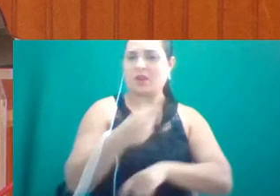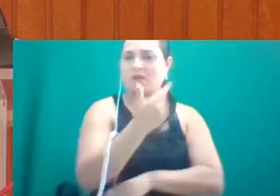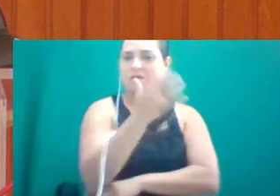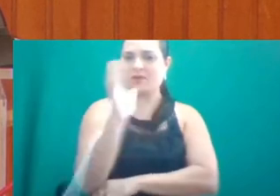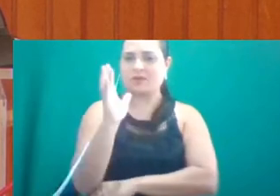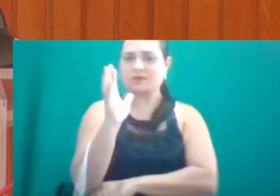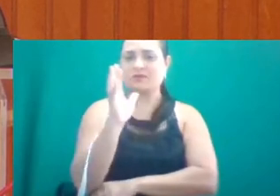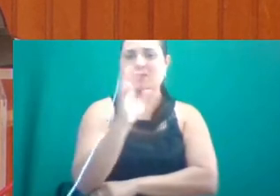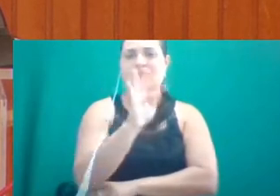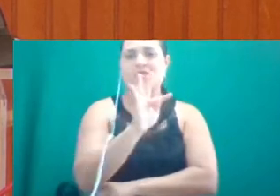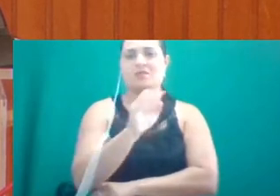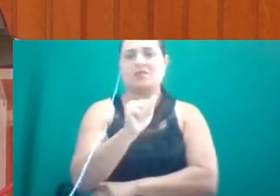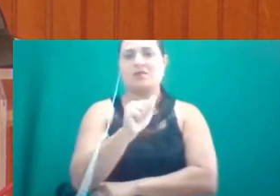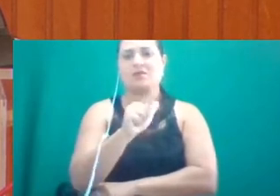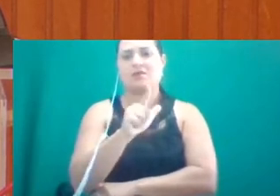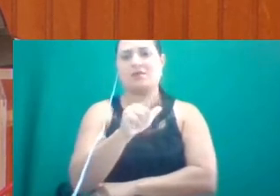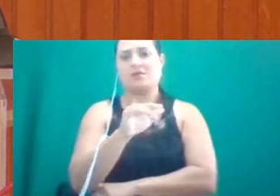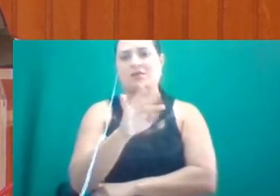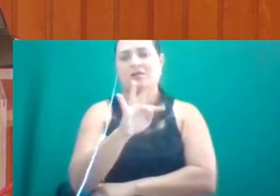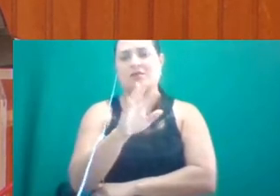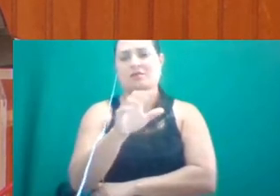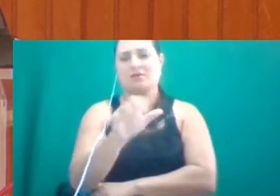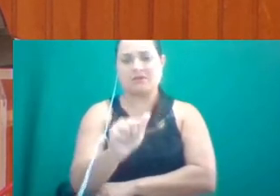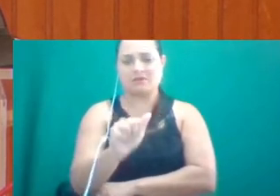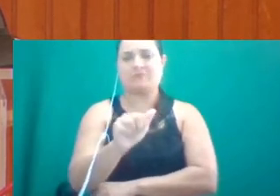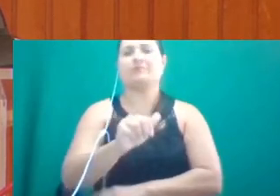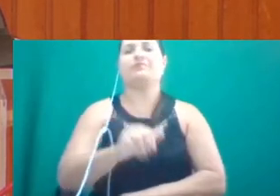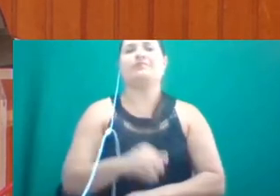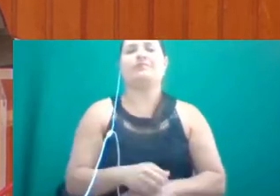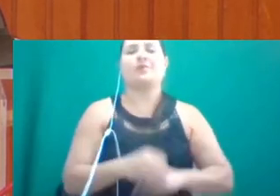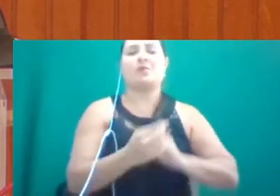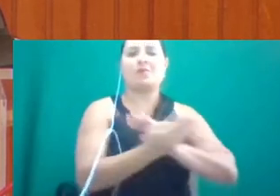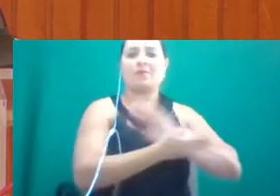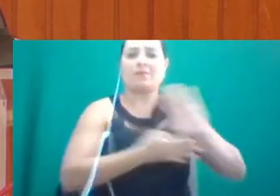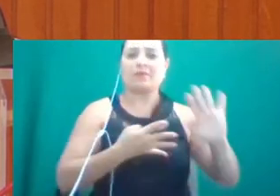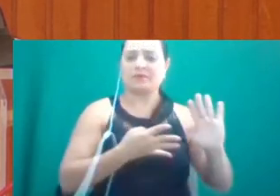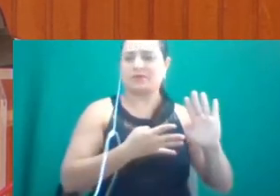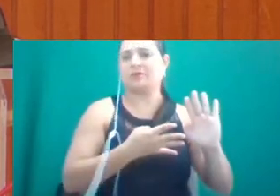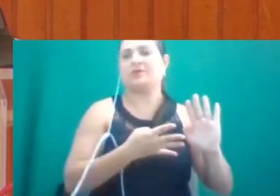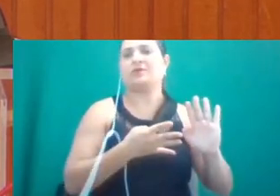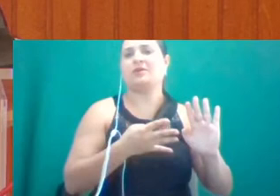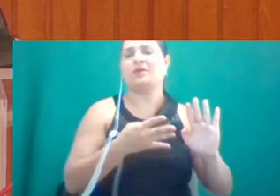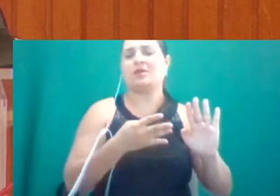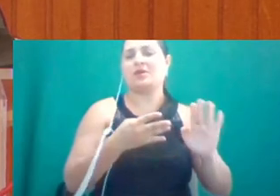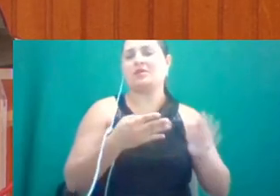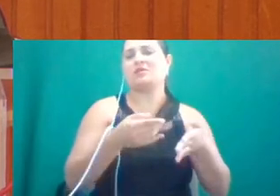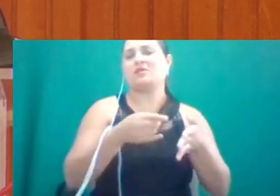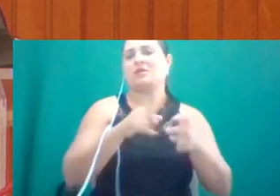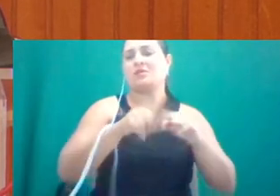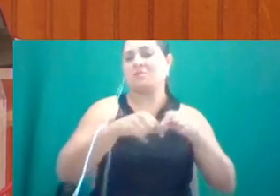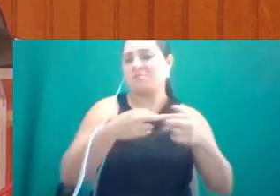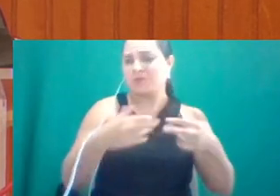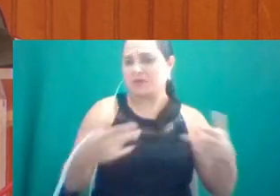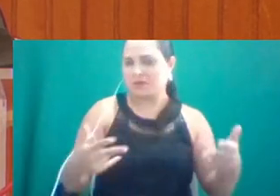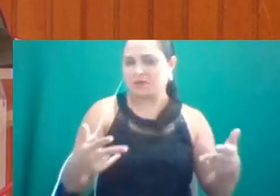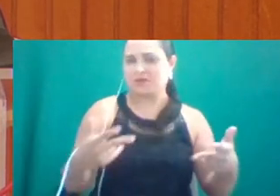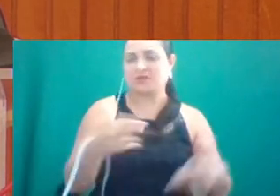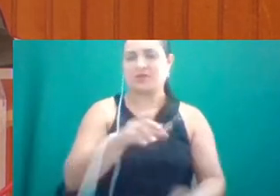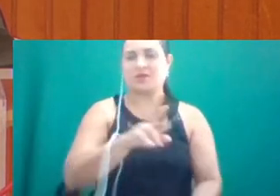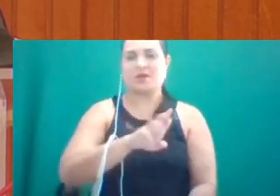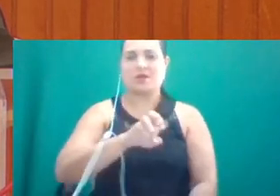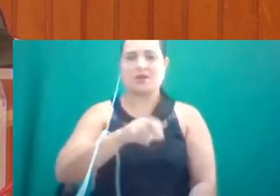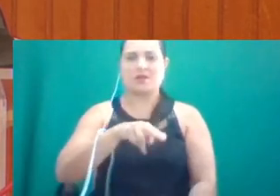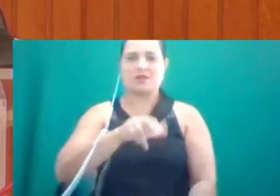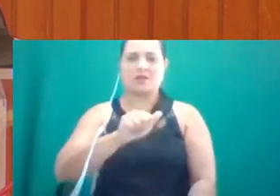Silva. Bacharelado em Medicina Veterinária, Caio Alves da Costa. Bacharelado